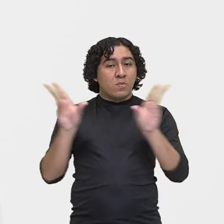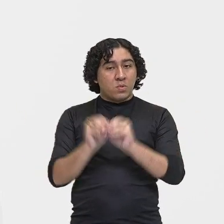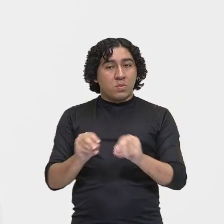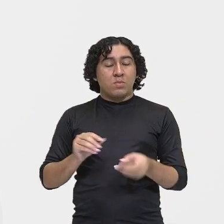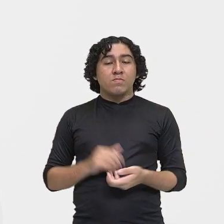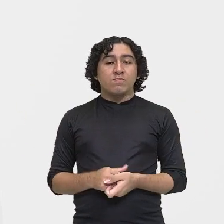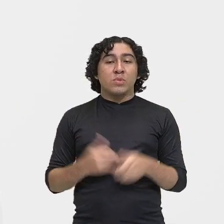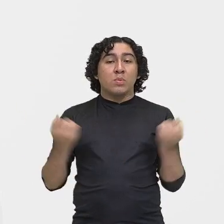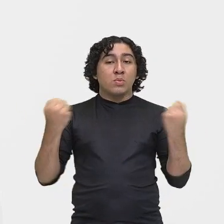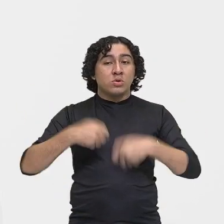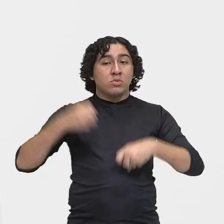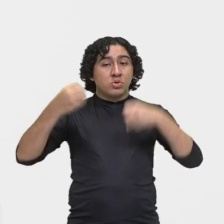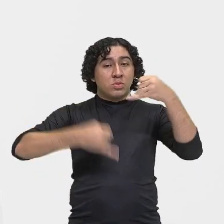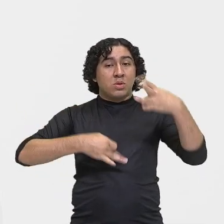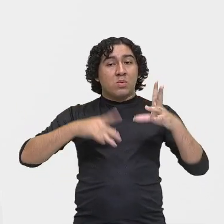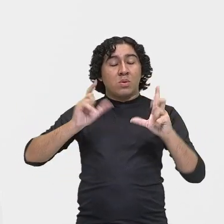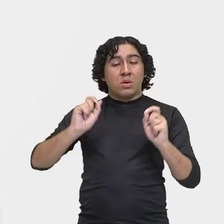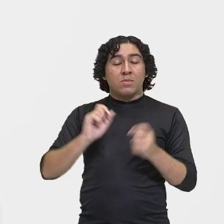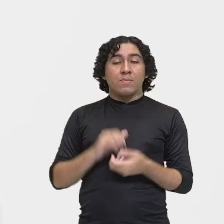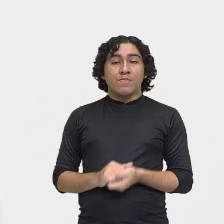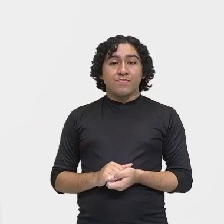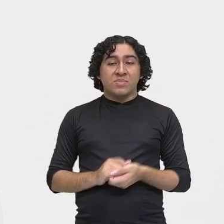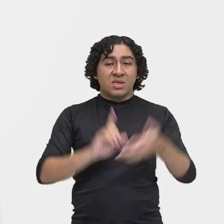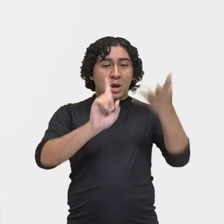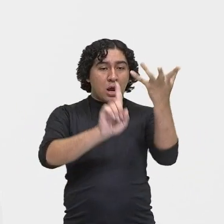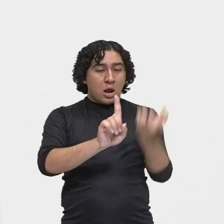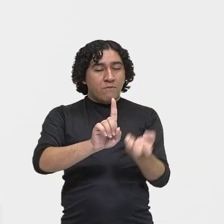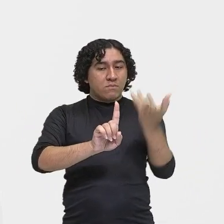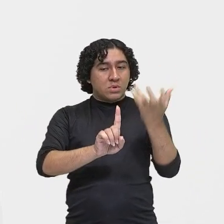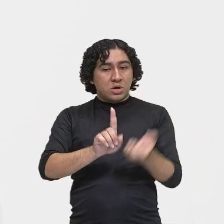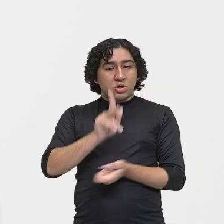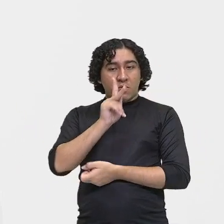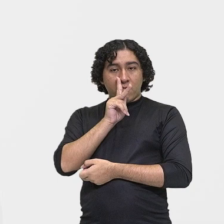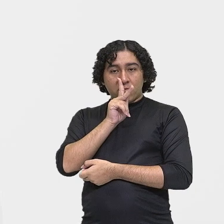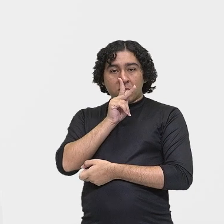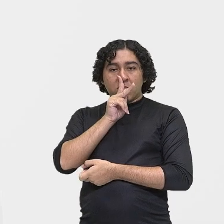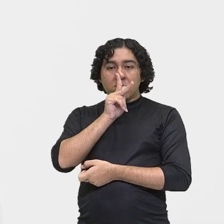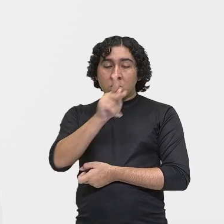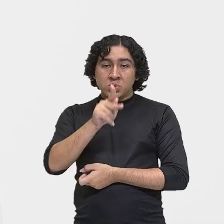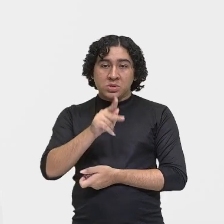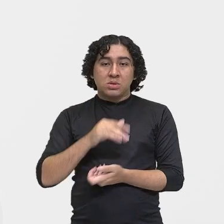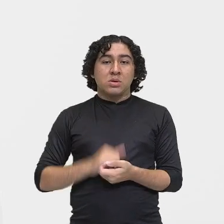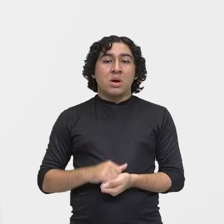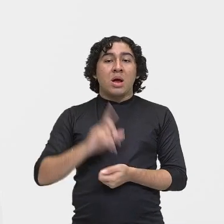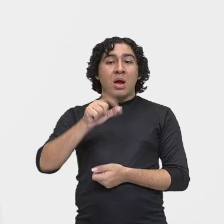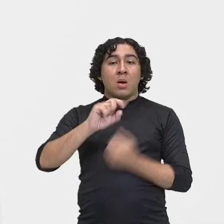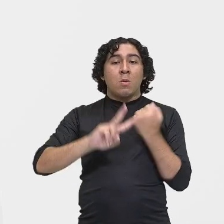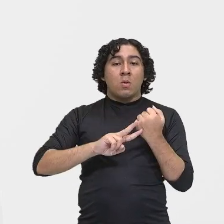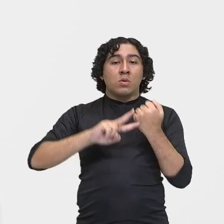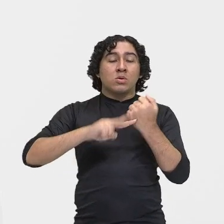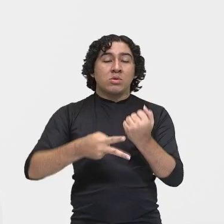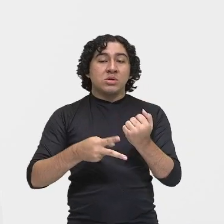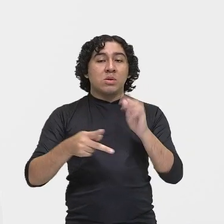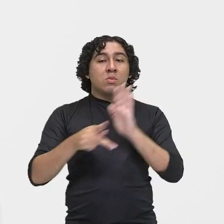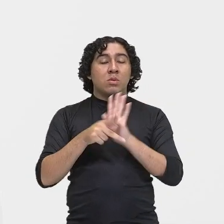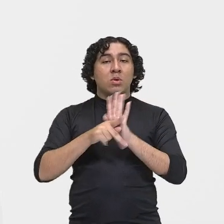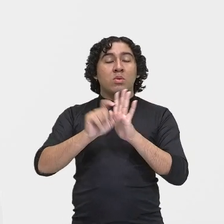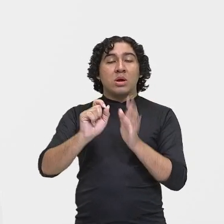podemos definir que a força gravitacional é o resultado